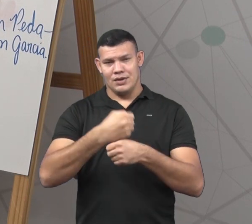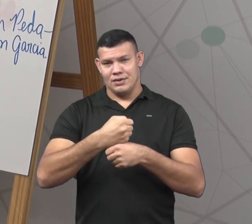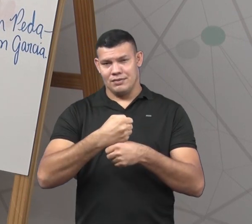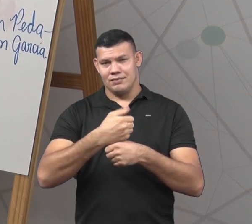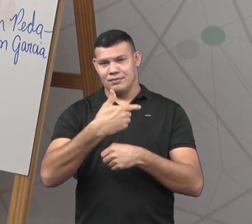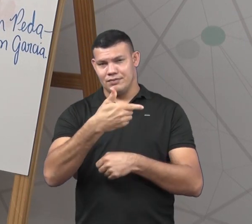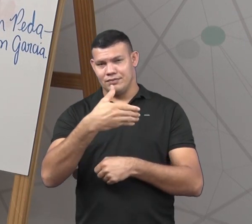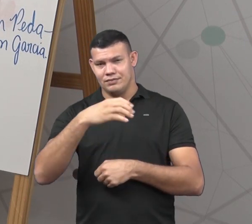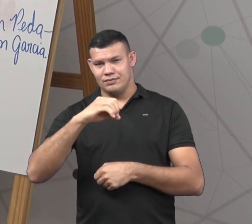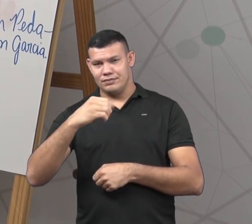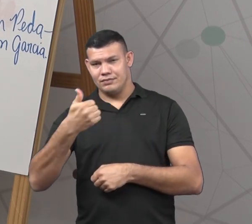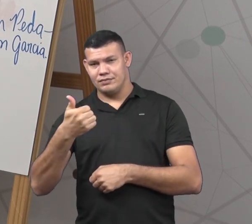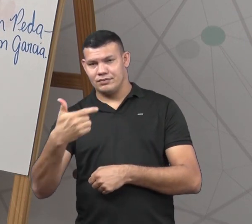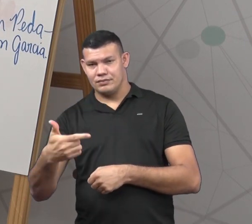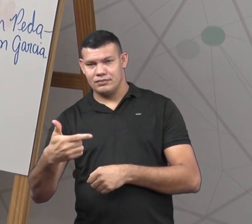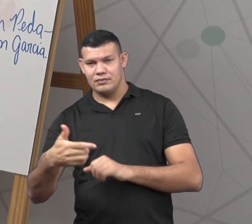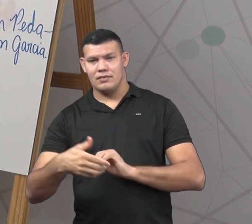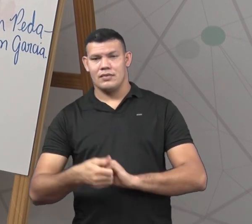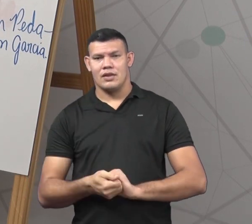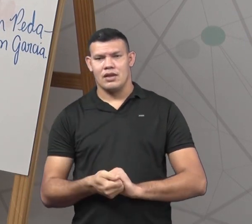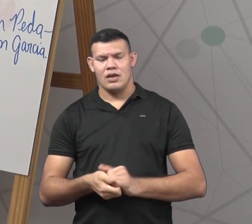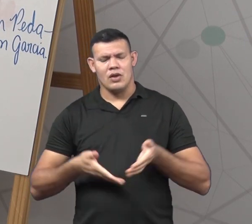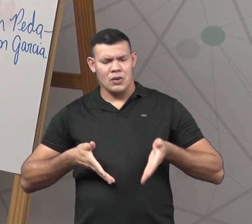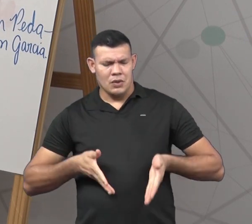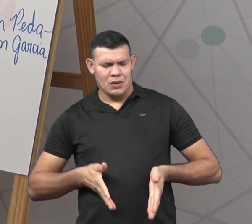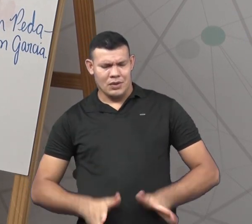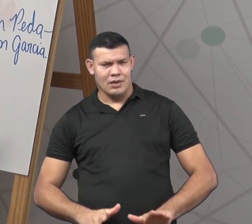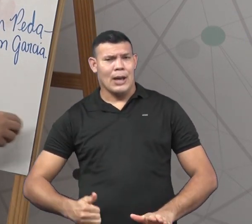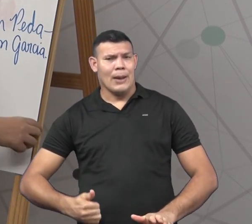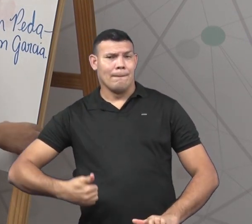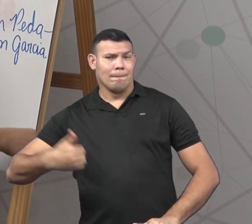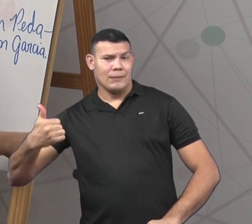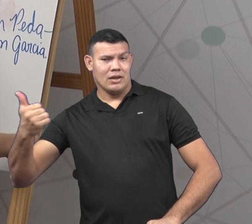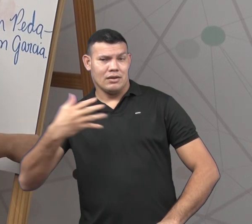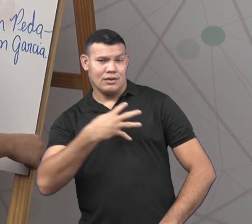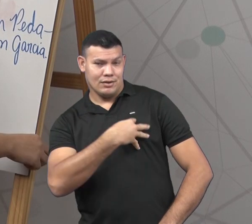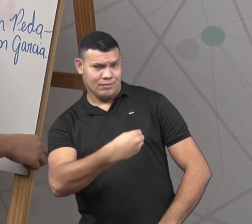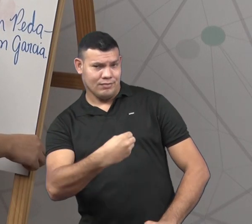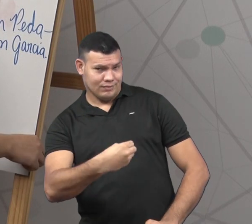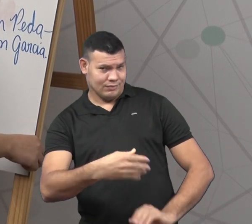e assim eu continuo. Em 2012 eu tive meu primeiro filho.